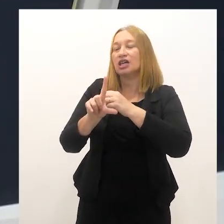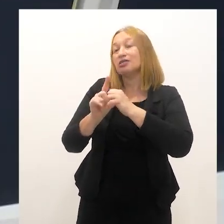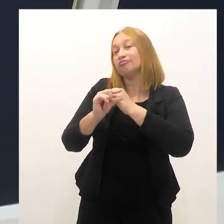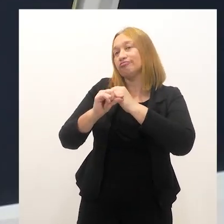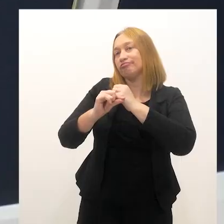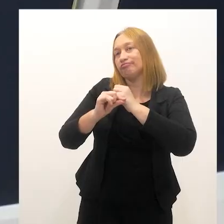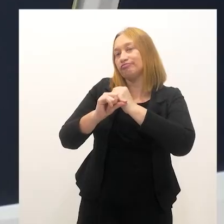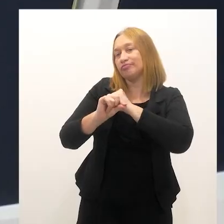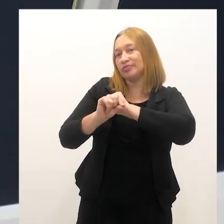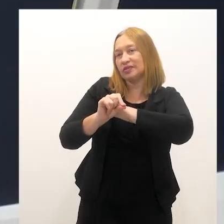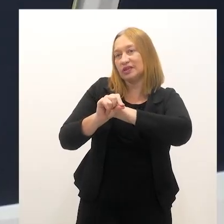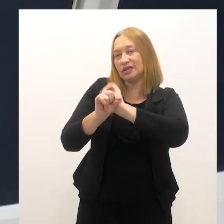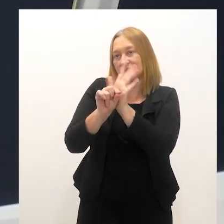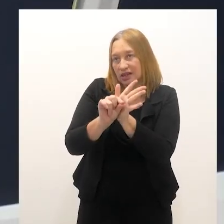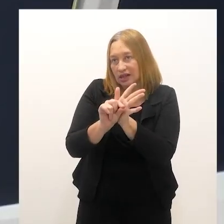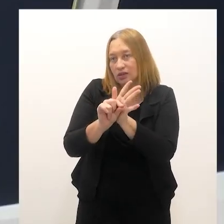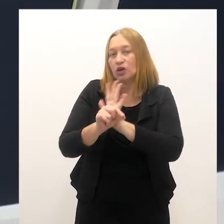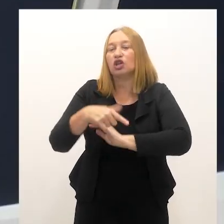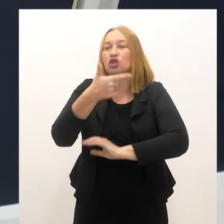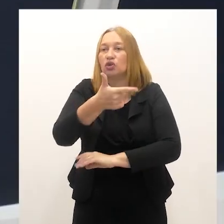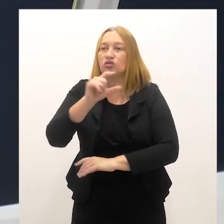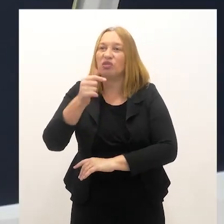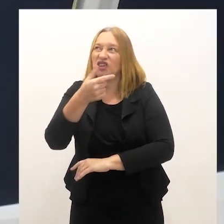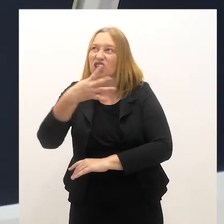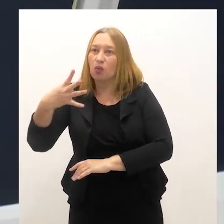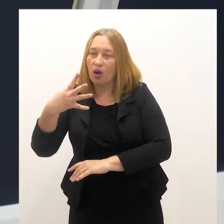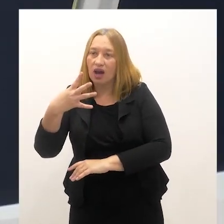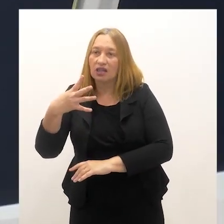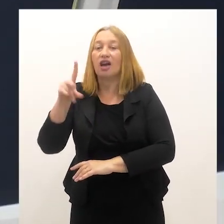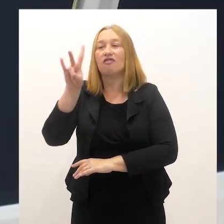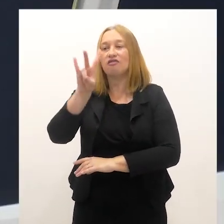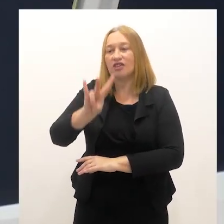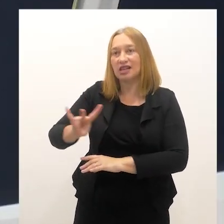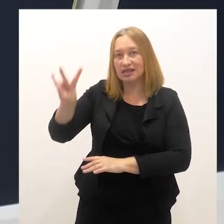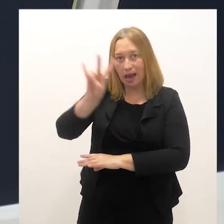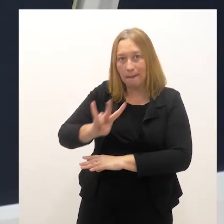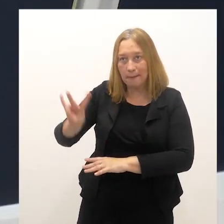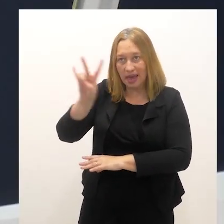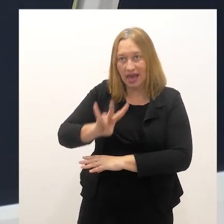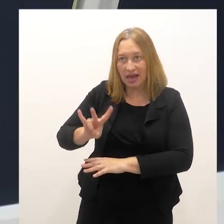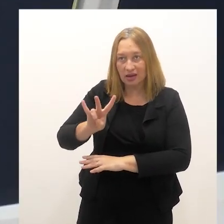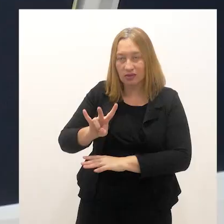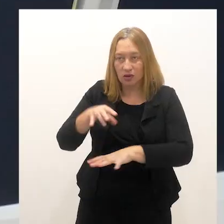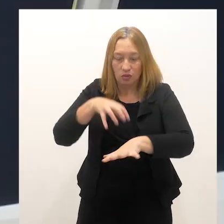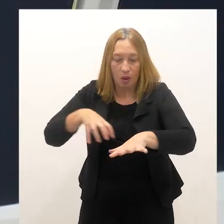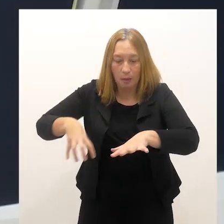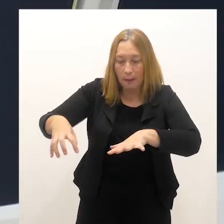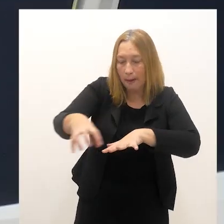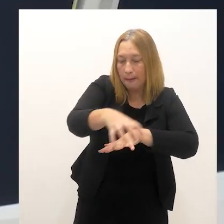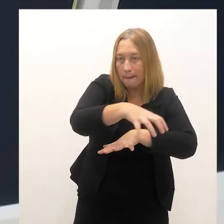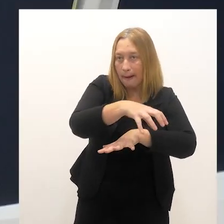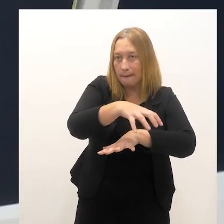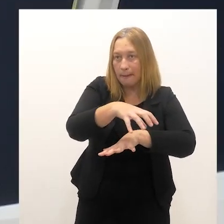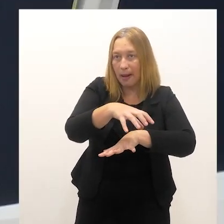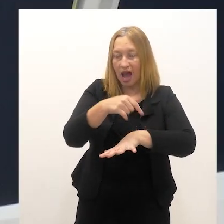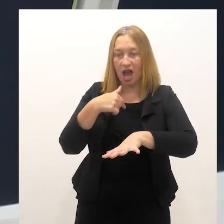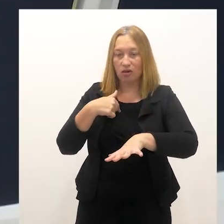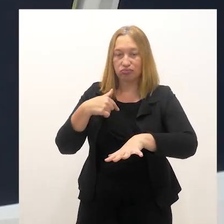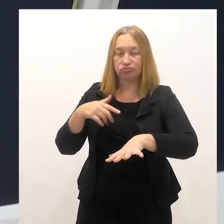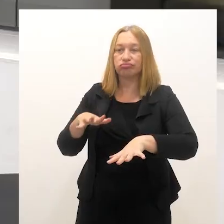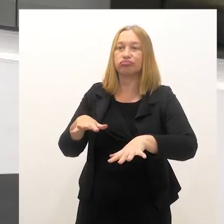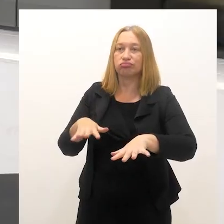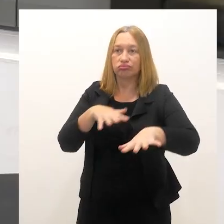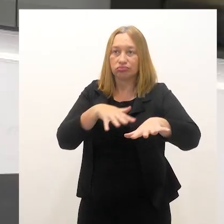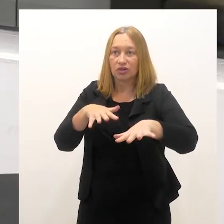Unidos da Tijuca. E em 2024, desfilei na Vila Isabel, num carro alegórico coreografado,